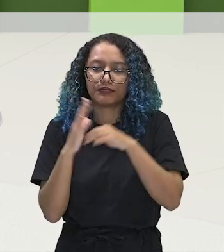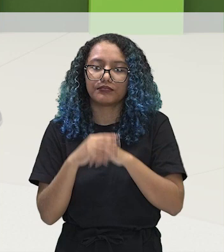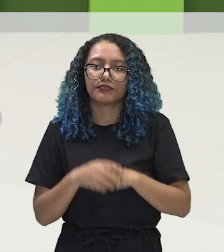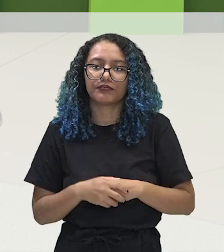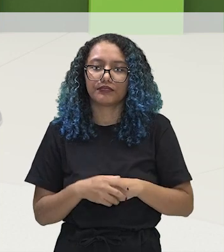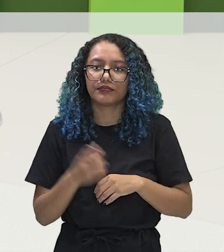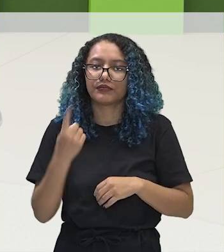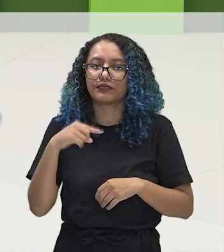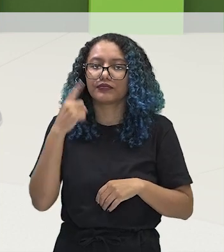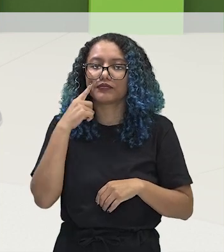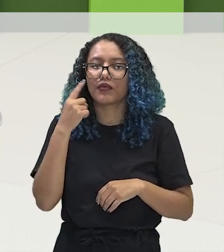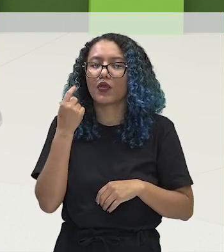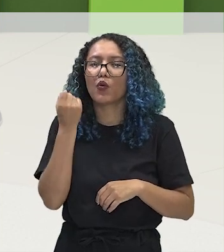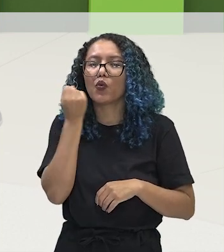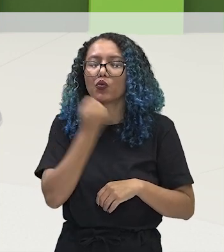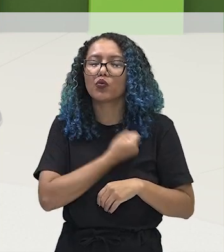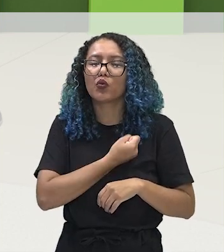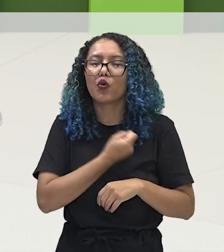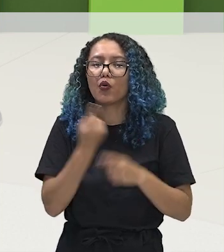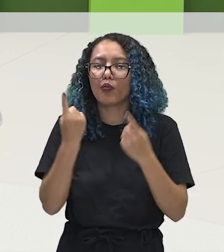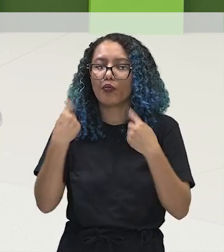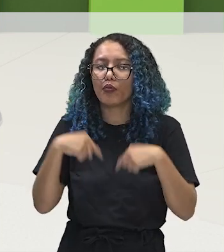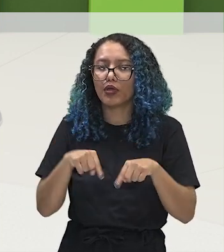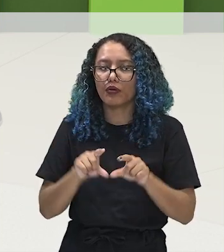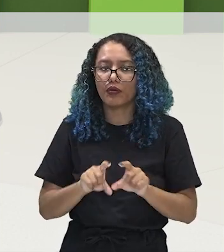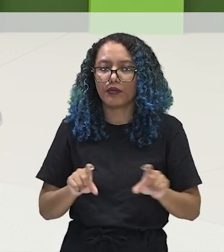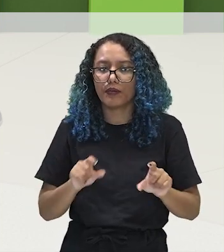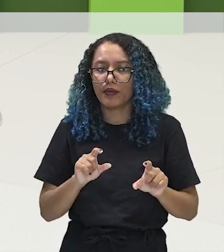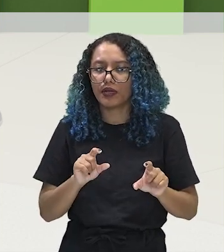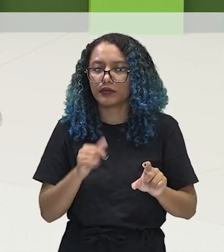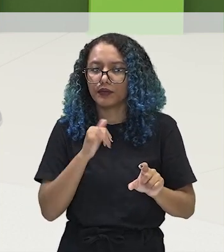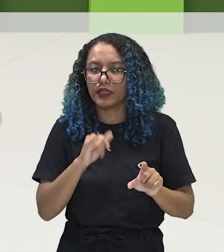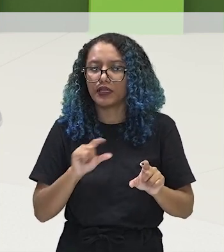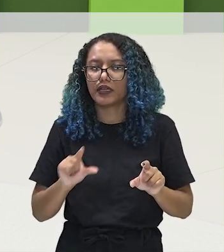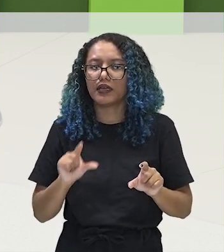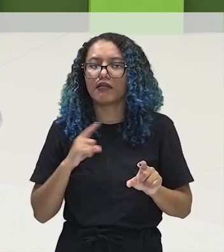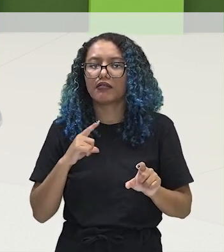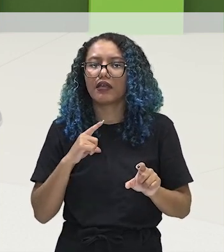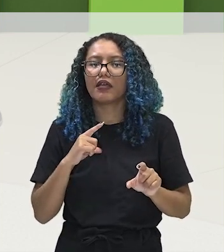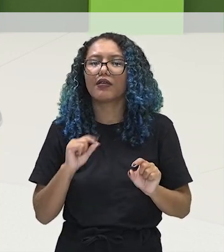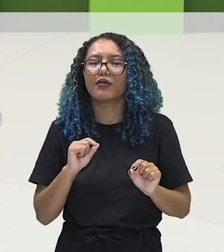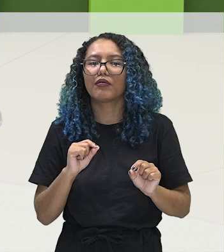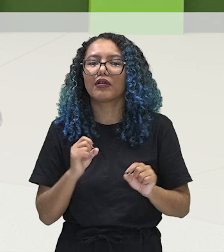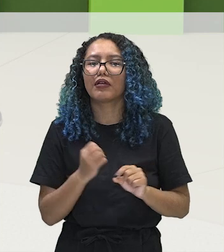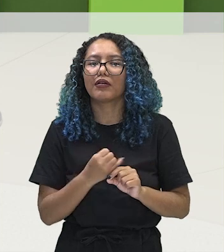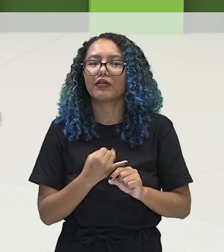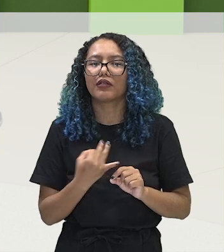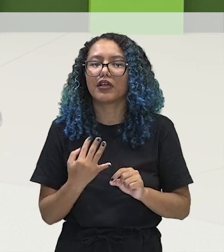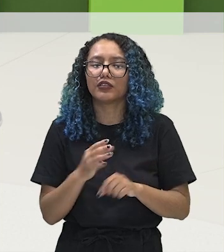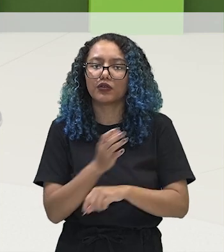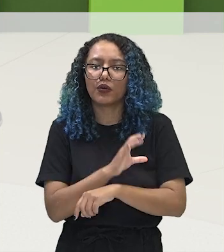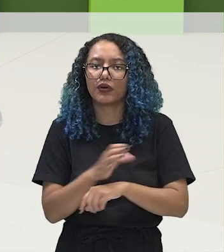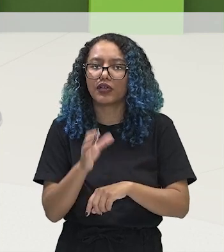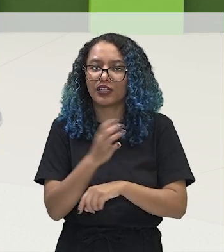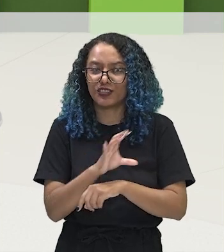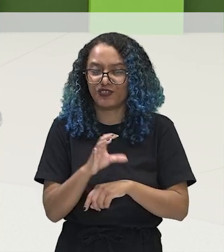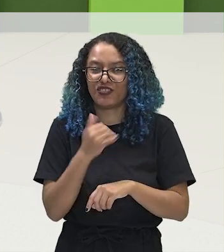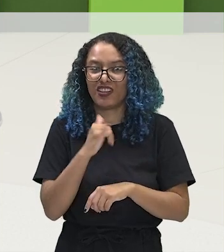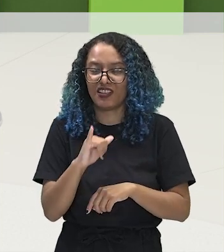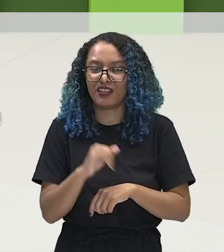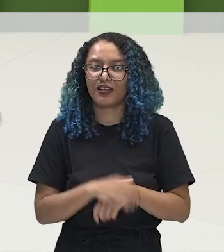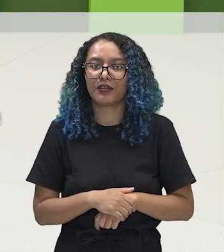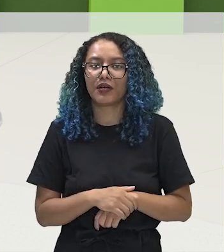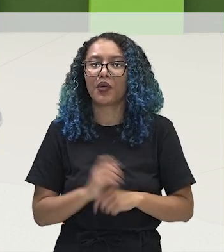bateria, vocês vão ver que vai ter um valor de corrente elétrica, tá? Ou seja, eu vou gerar